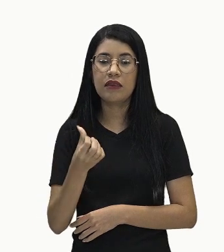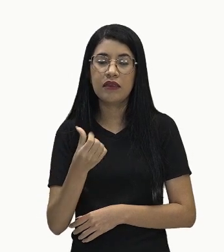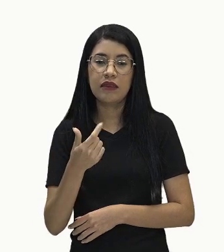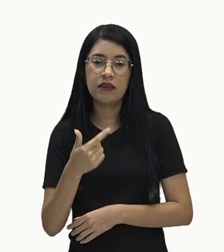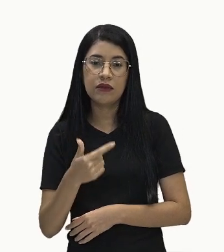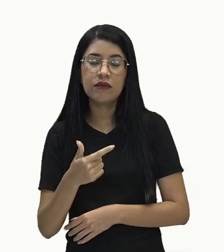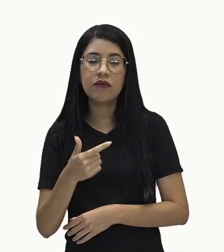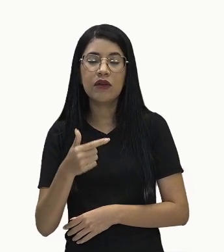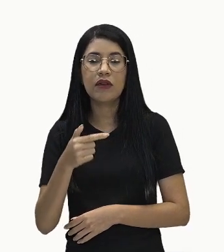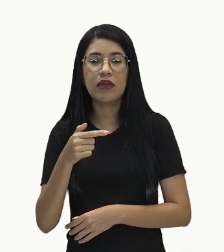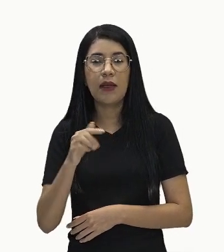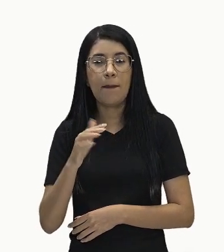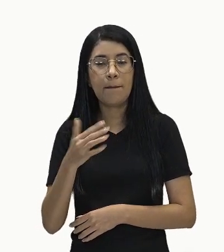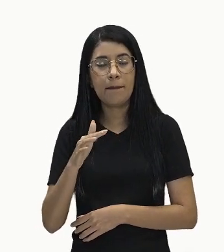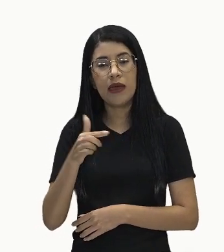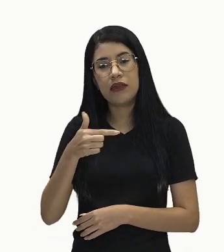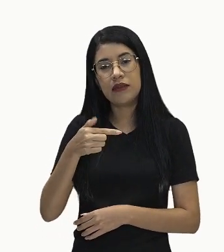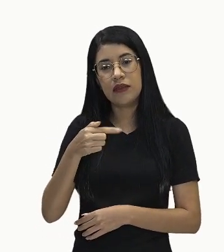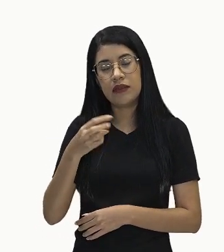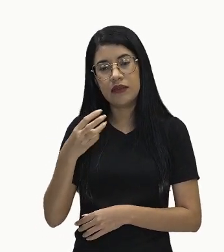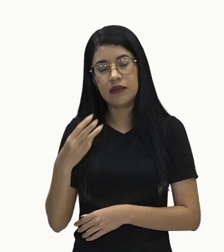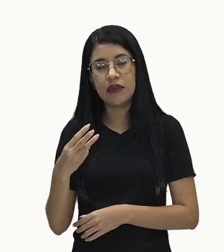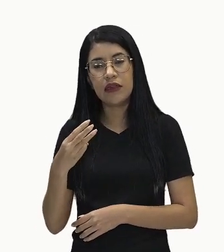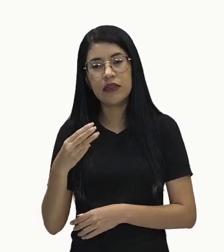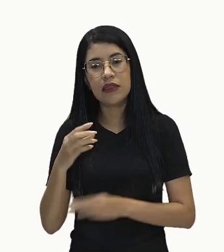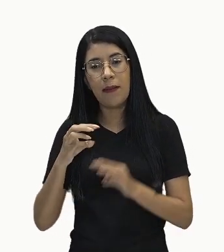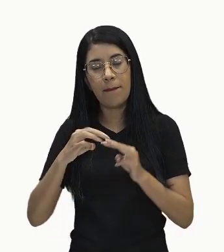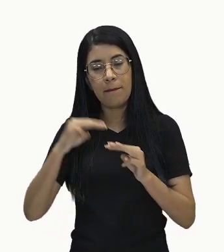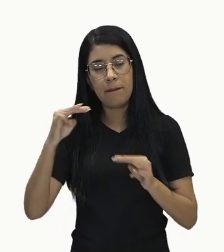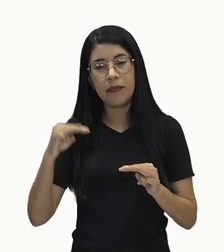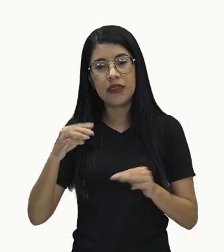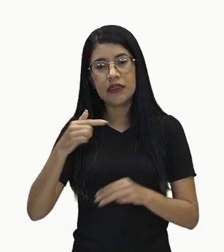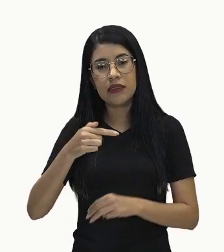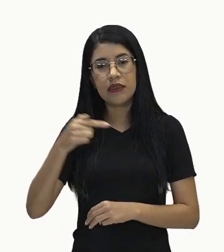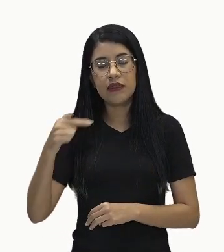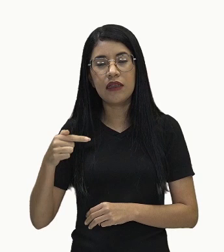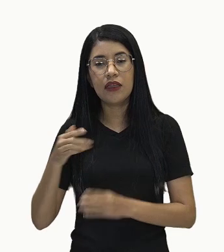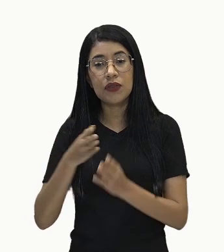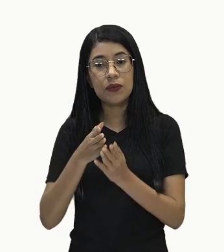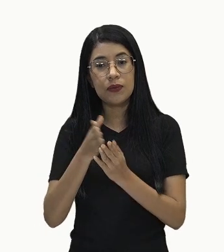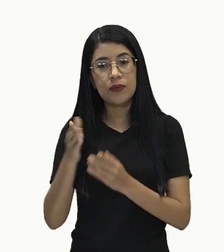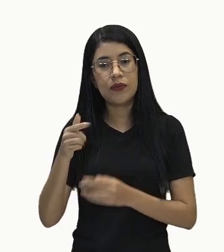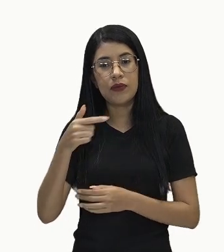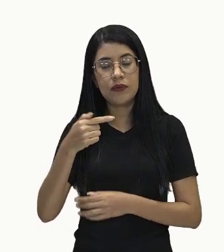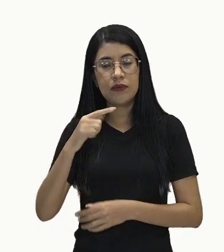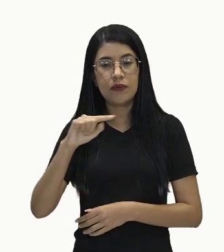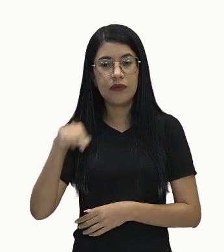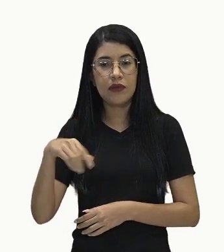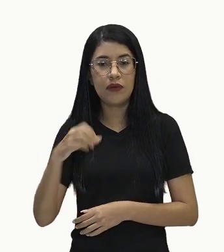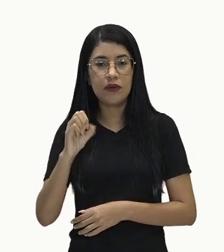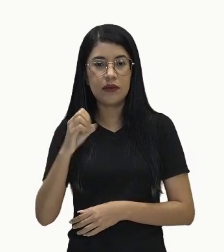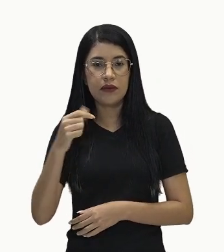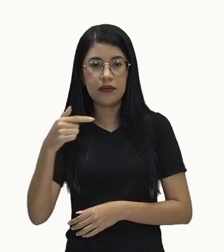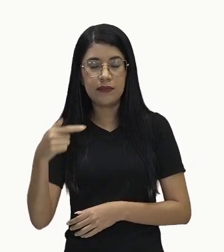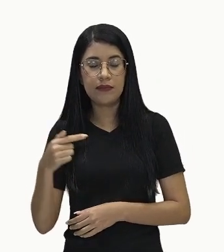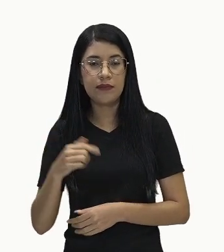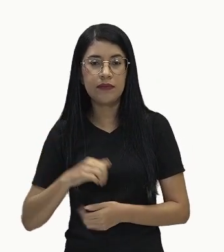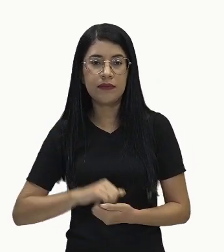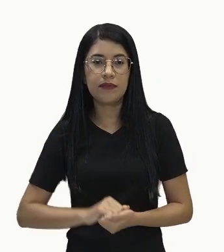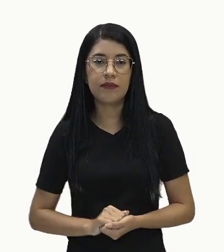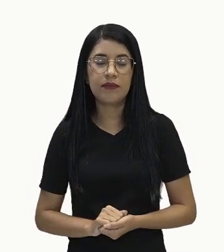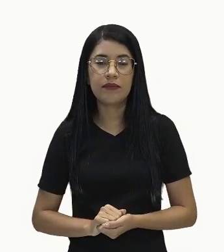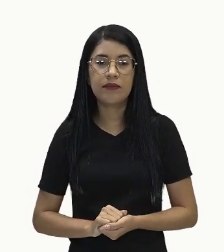Quarto atleta, primeira pesagem 80, segunda pesagem 77, terceira pesagem 62, média 73,